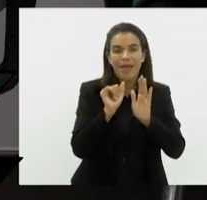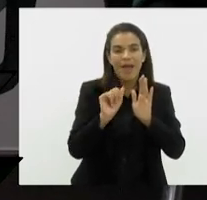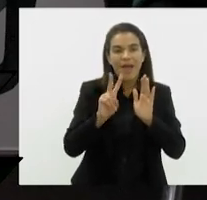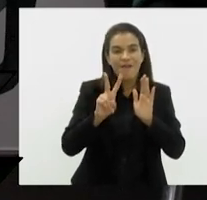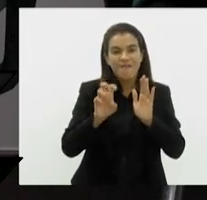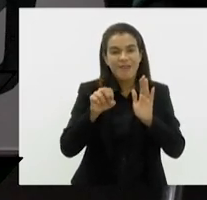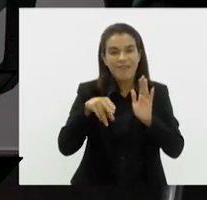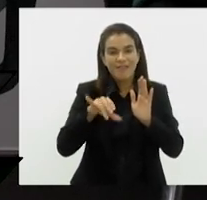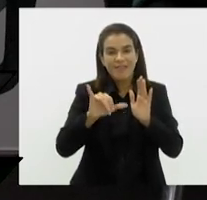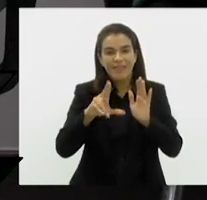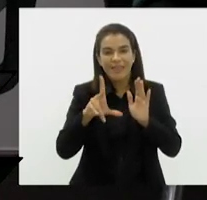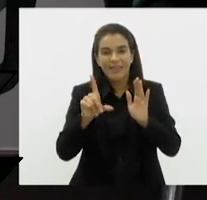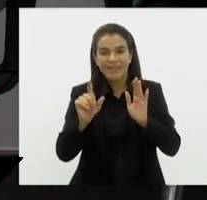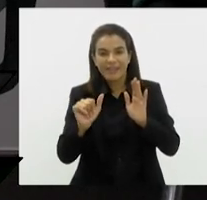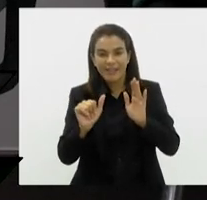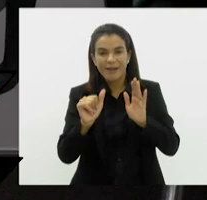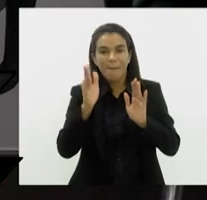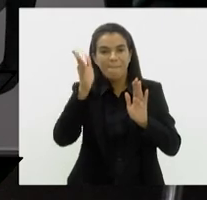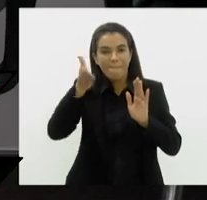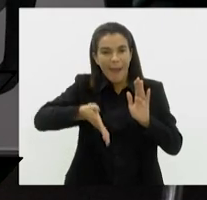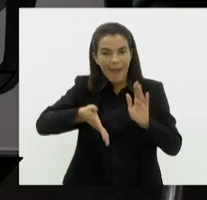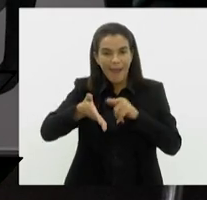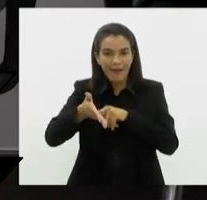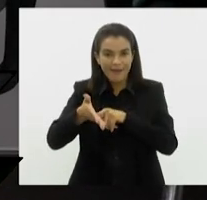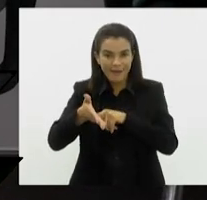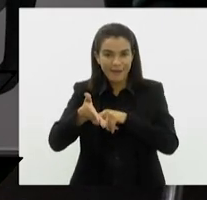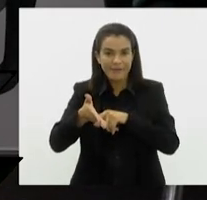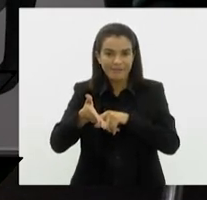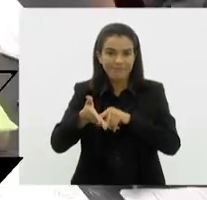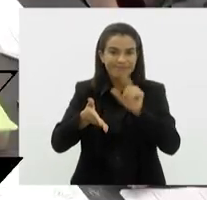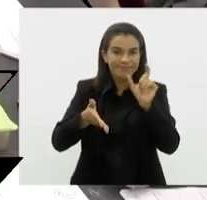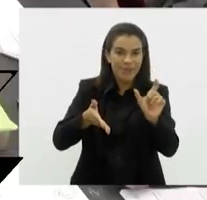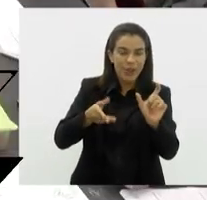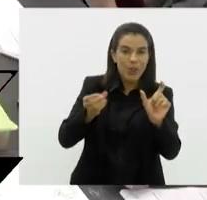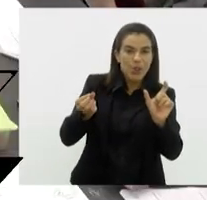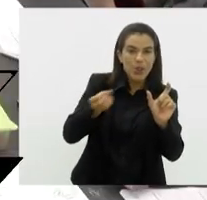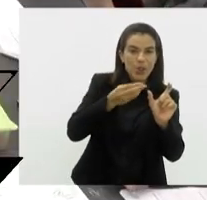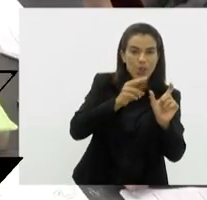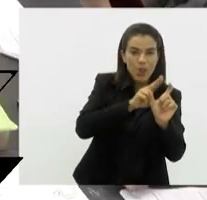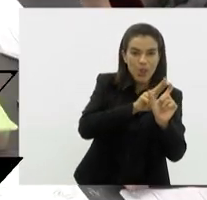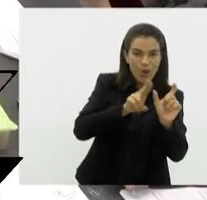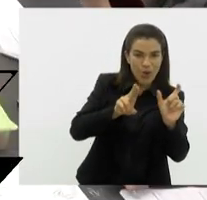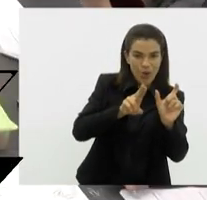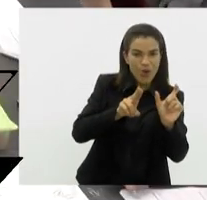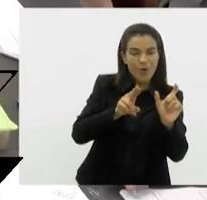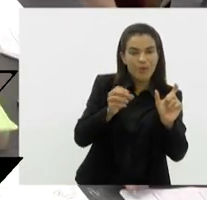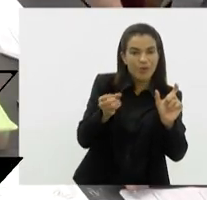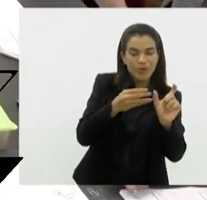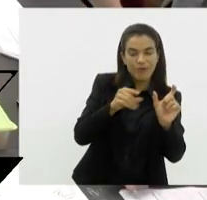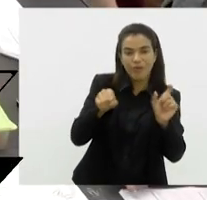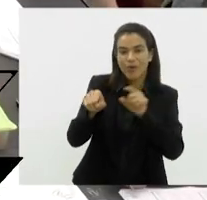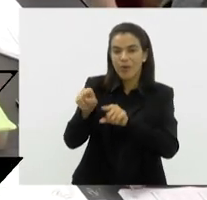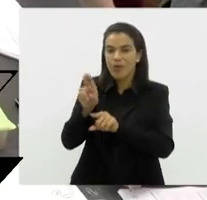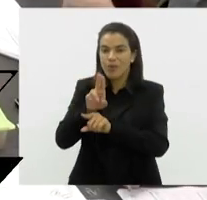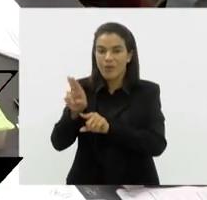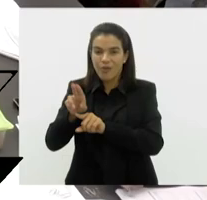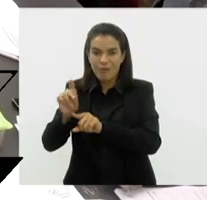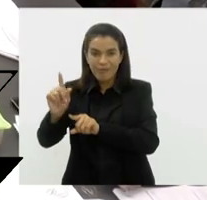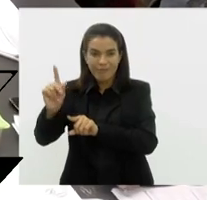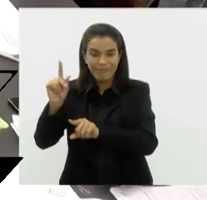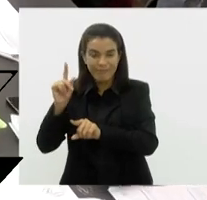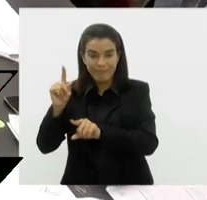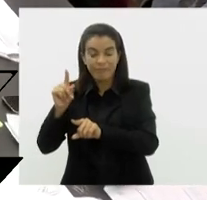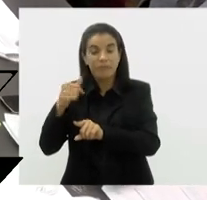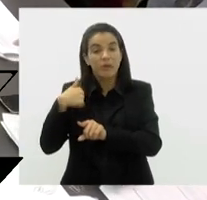Automóvel Clube / Dom Mauro Morelli. Quer dizer, algumas vezes a gente adotou, não me lembro, no passado. Agora, uma outra questão que